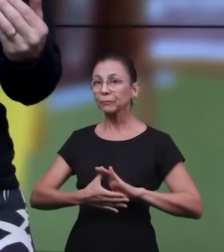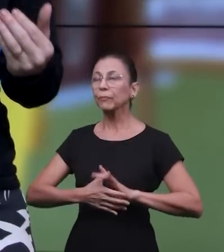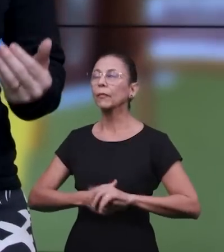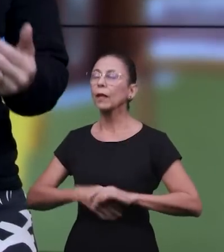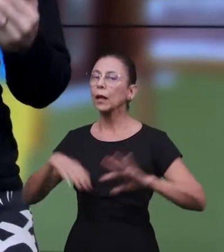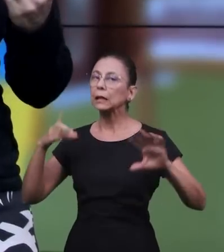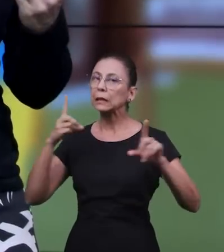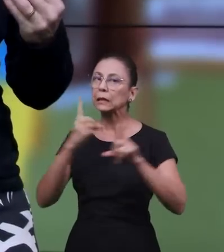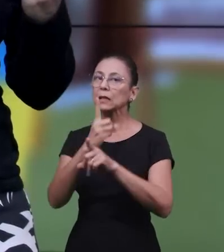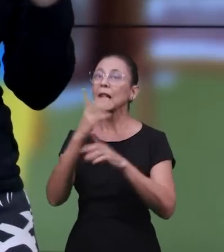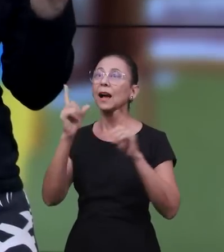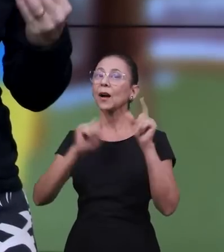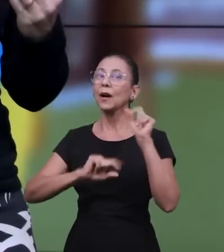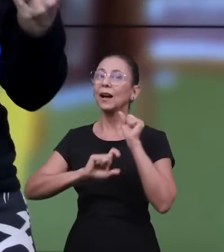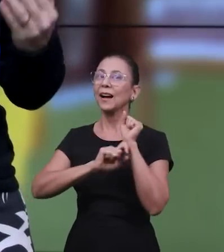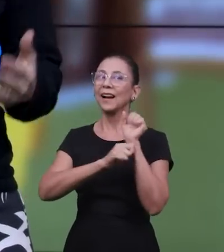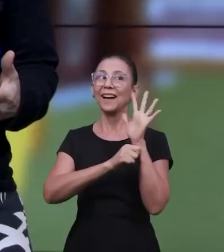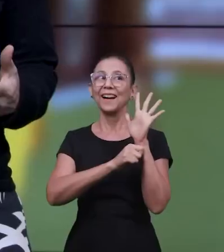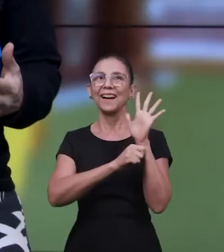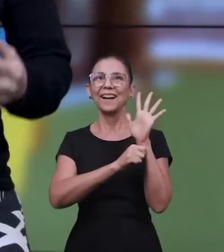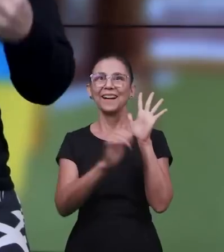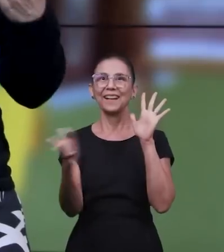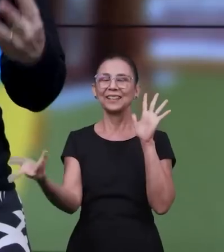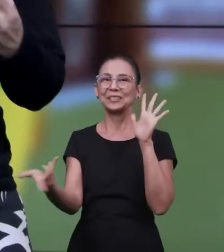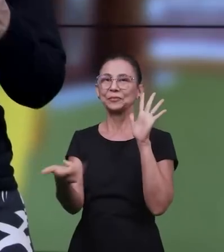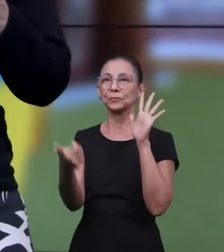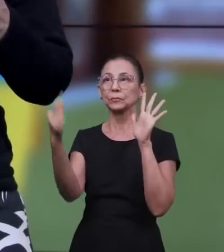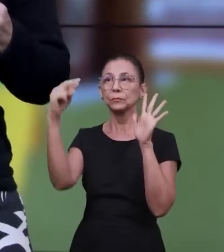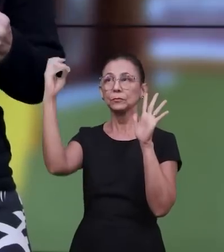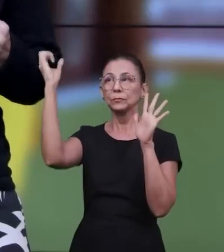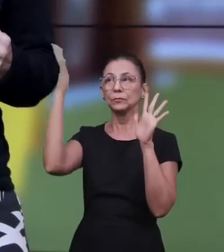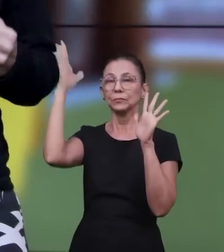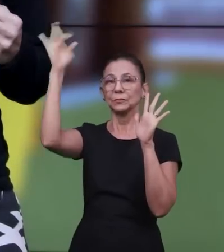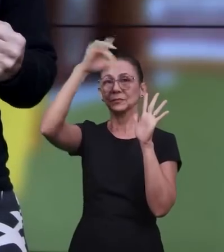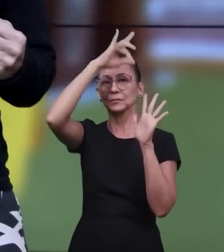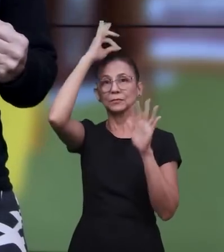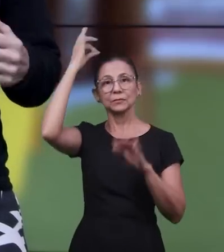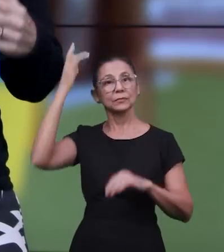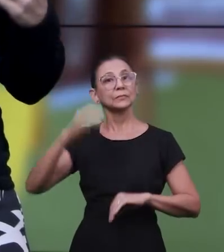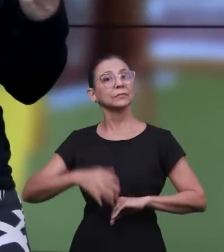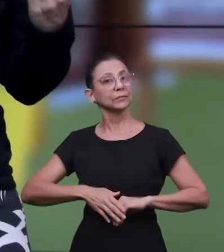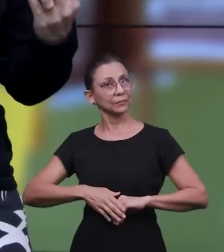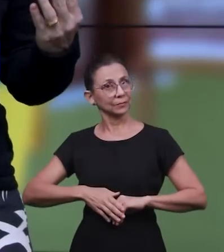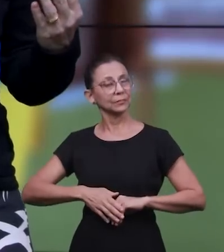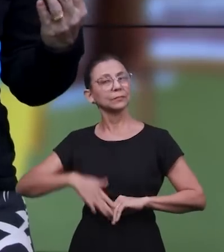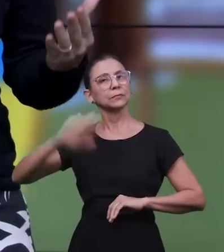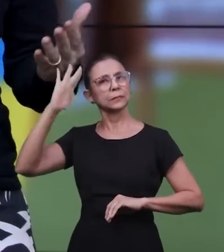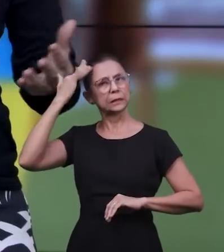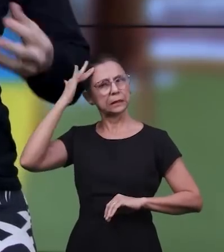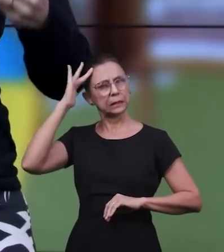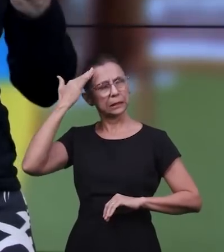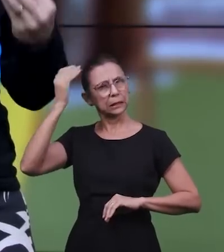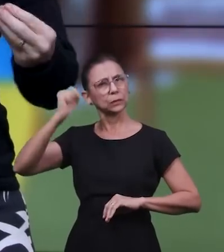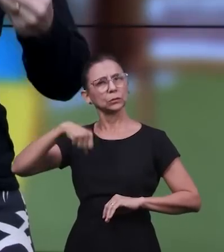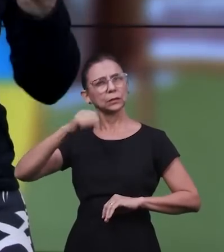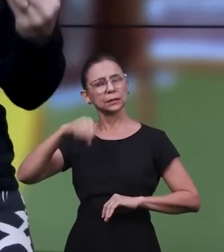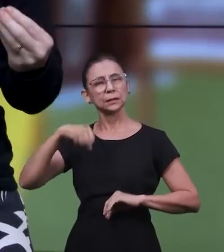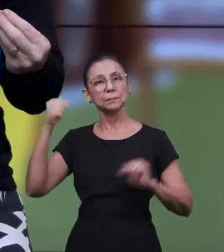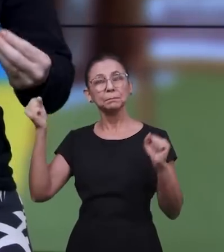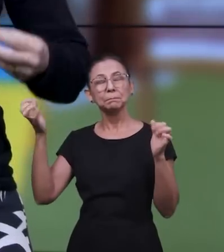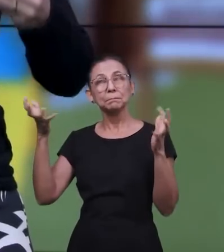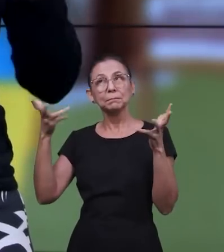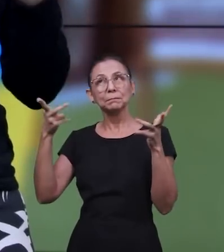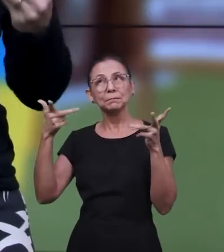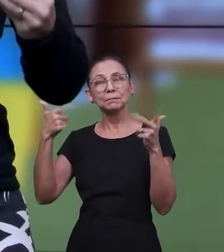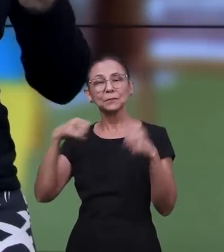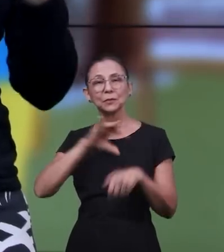Estamos descobrindo segredos maravilhosos revelados pelo Espírito Santo. Estamos entendendo como é